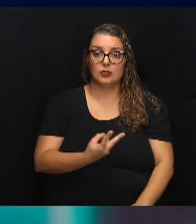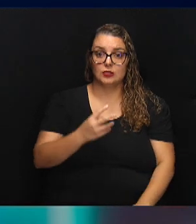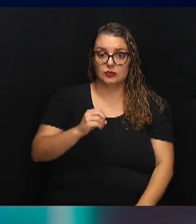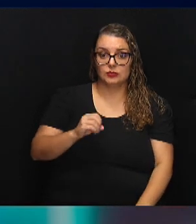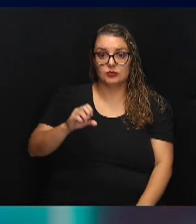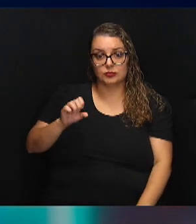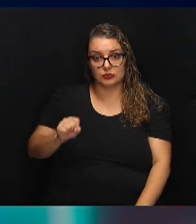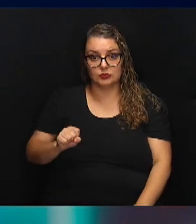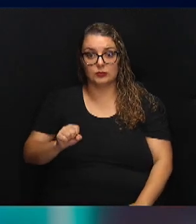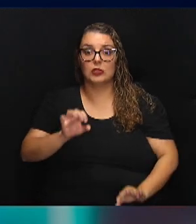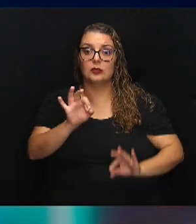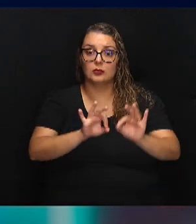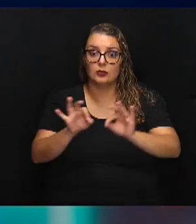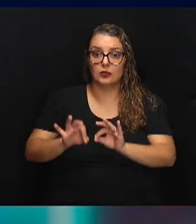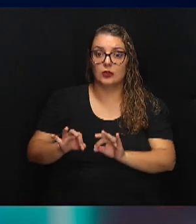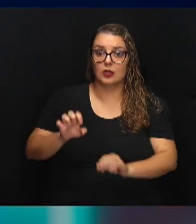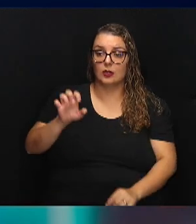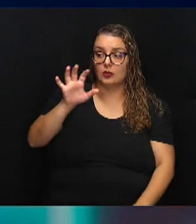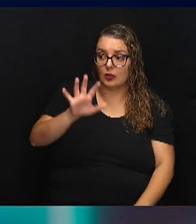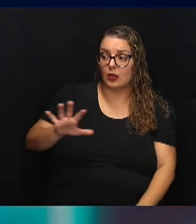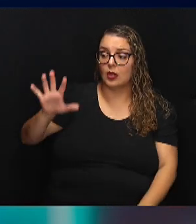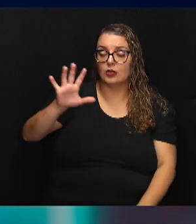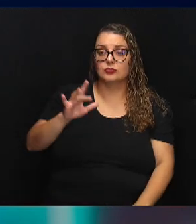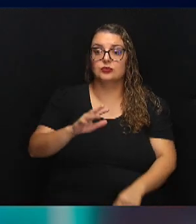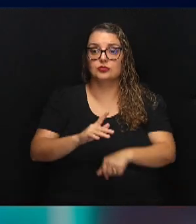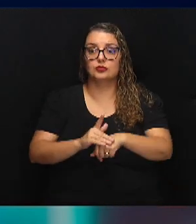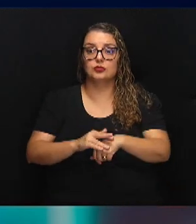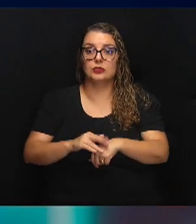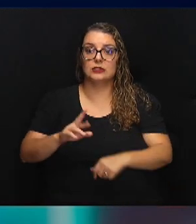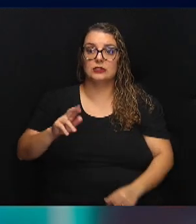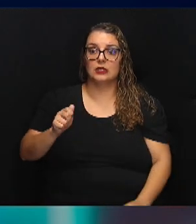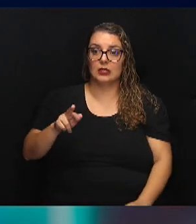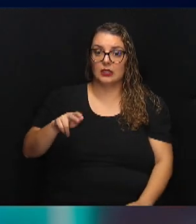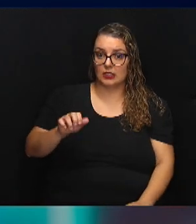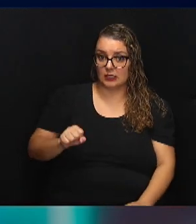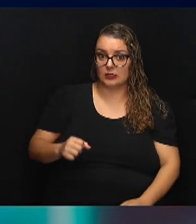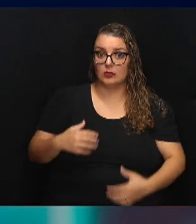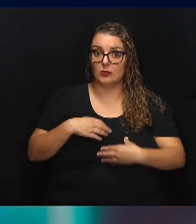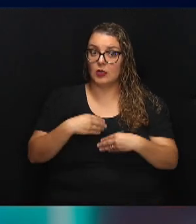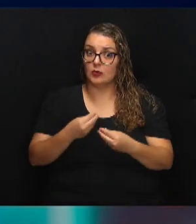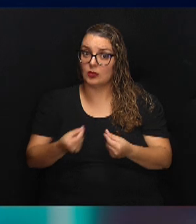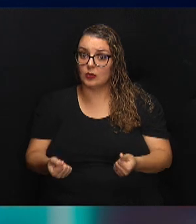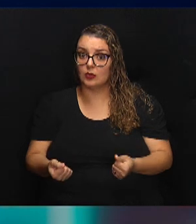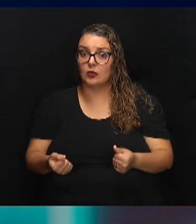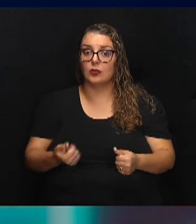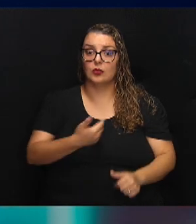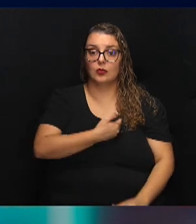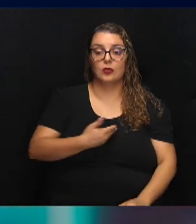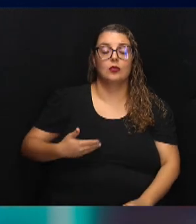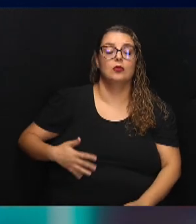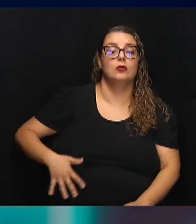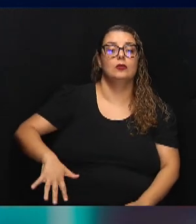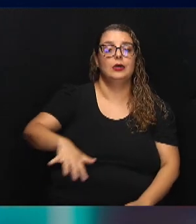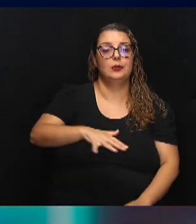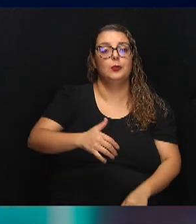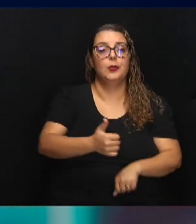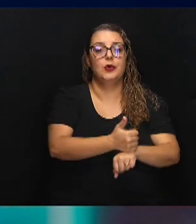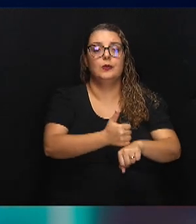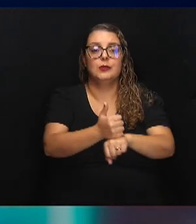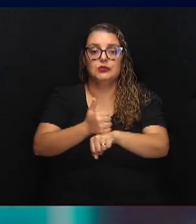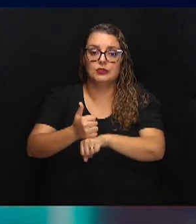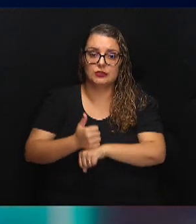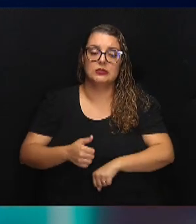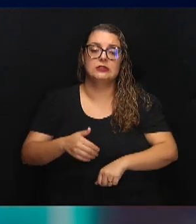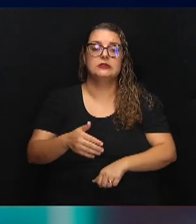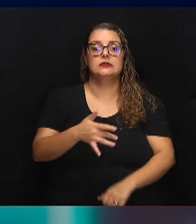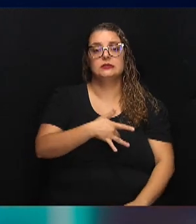pela Organização Europeia de Doenças Raras, para sensibilizar governantes, profissionais de saúde e